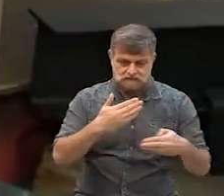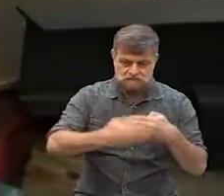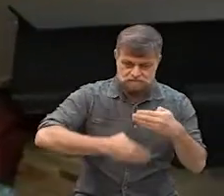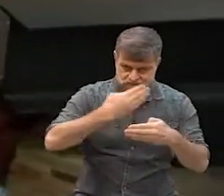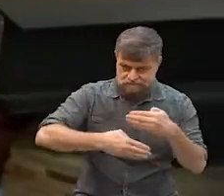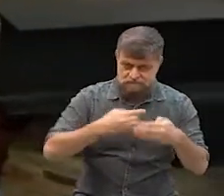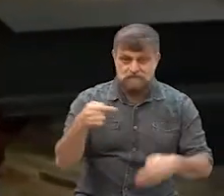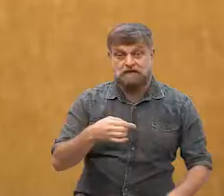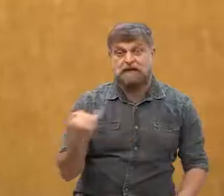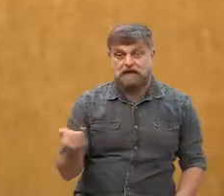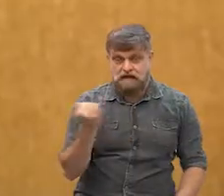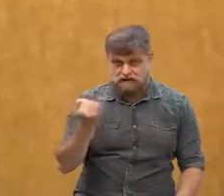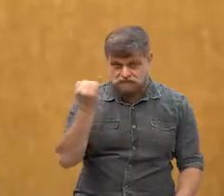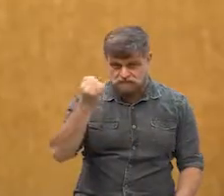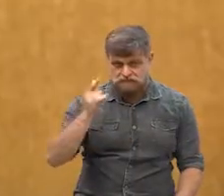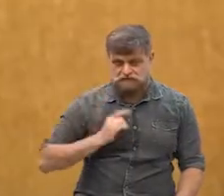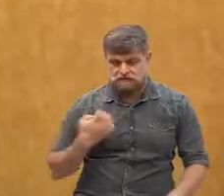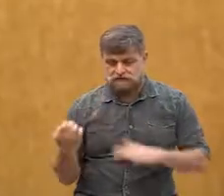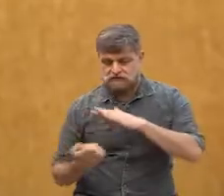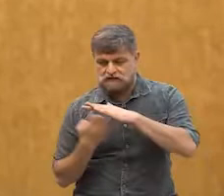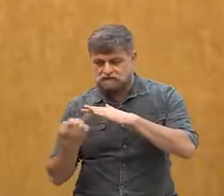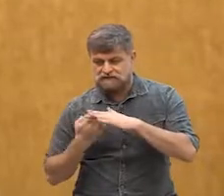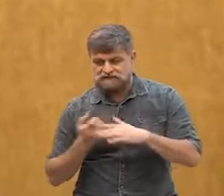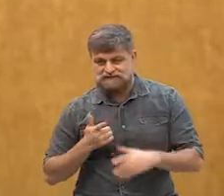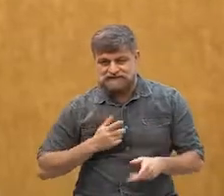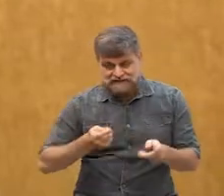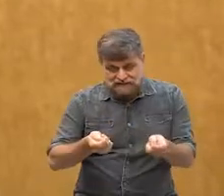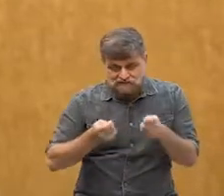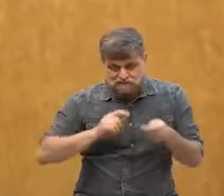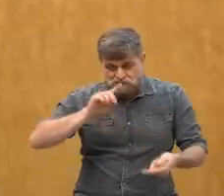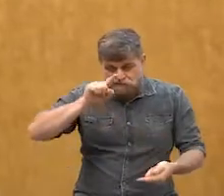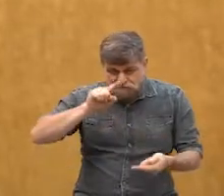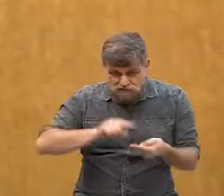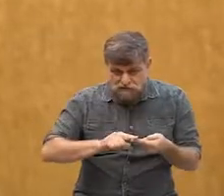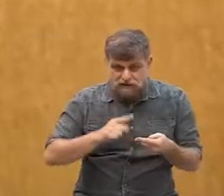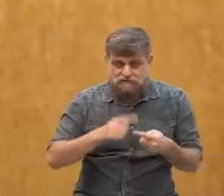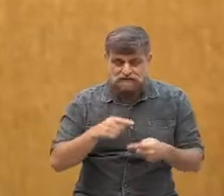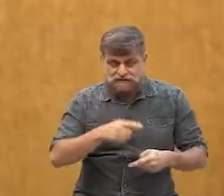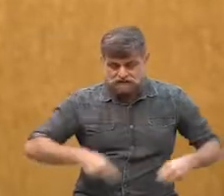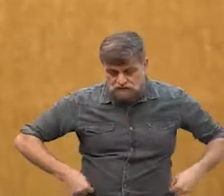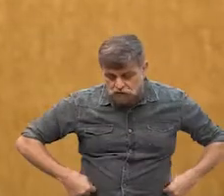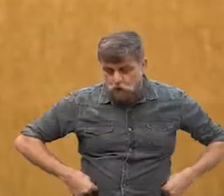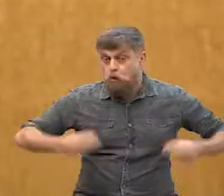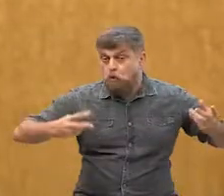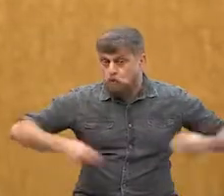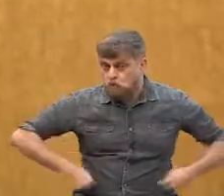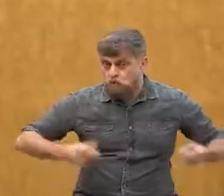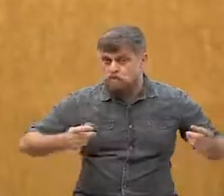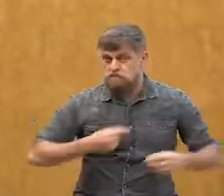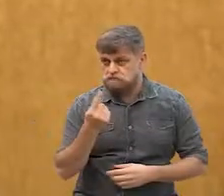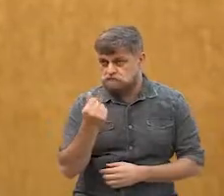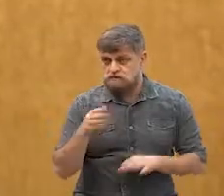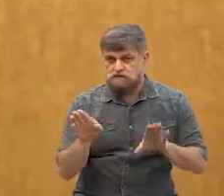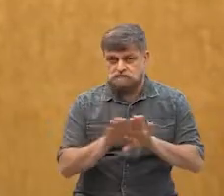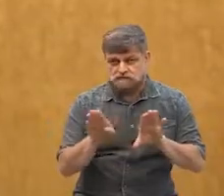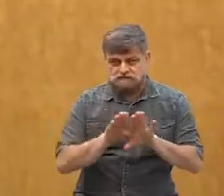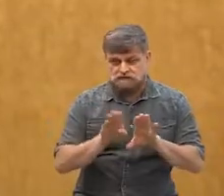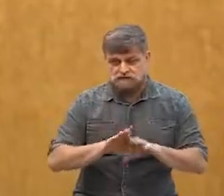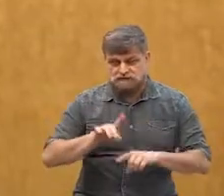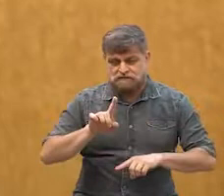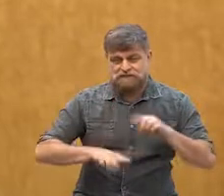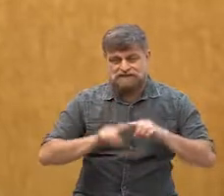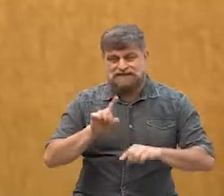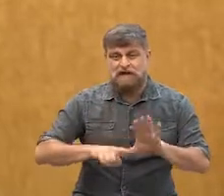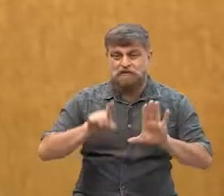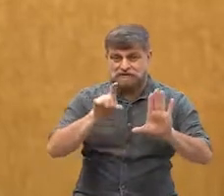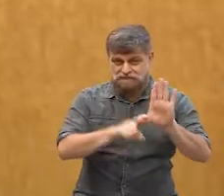essa tentativa das indústrias de reduzir a quantidade, porque a embalagem também é custo, né? Então, dependendo do material,